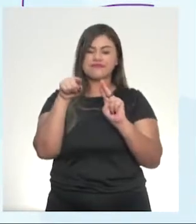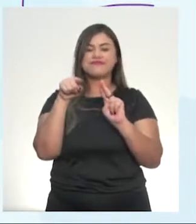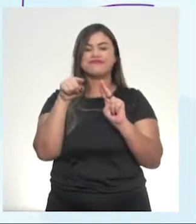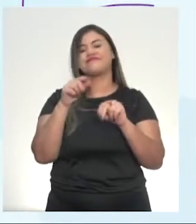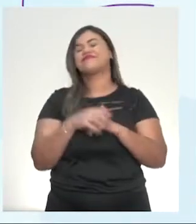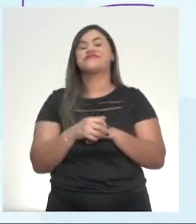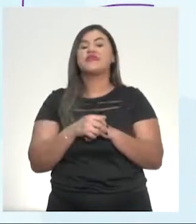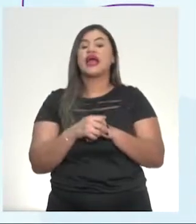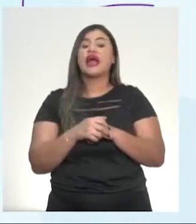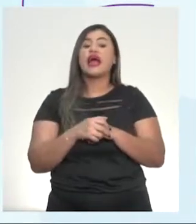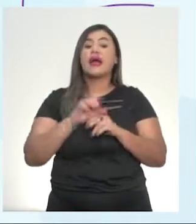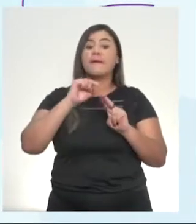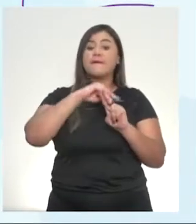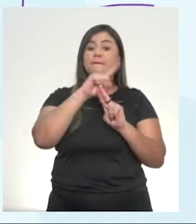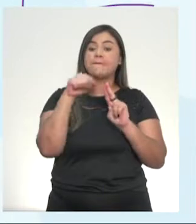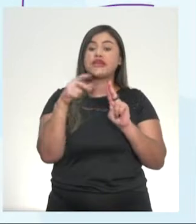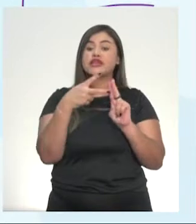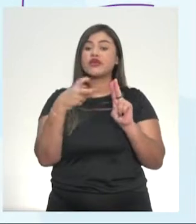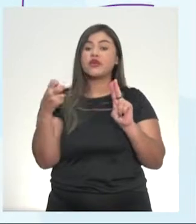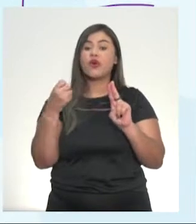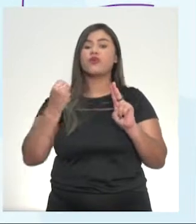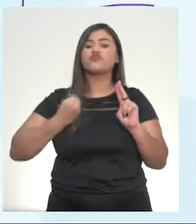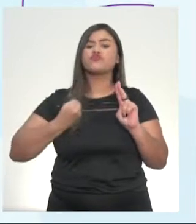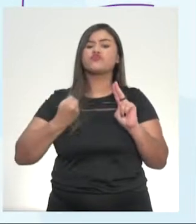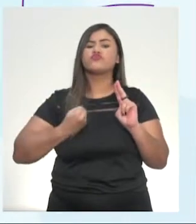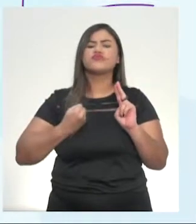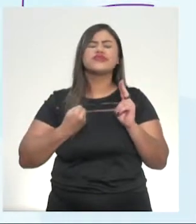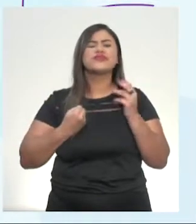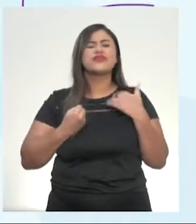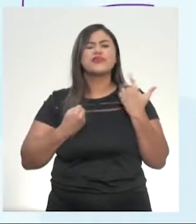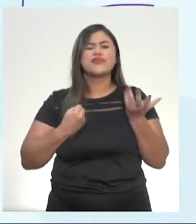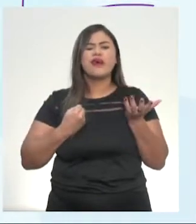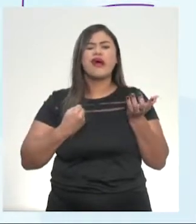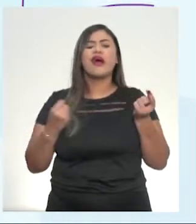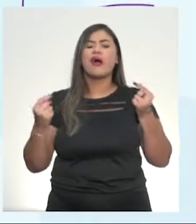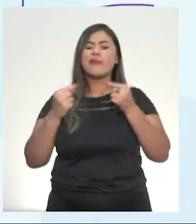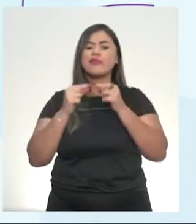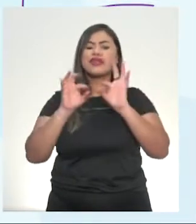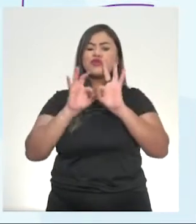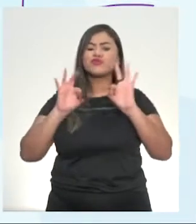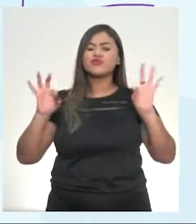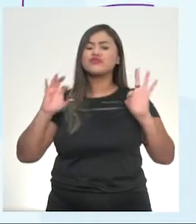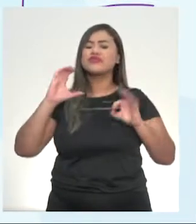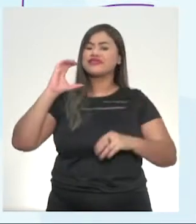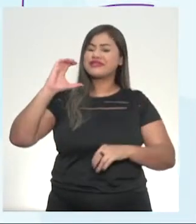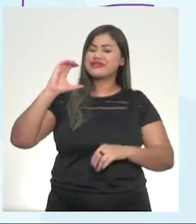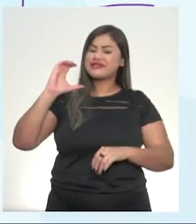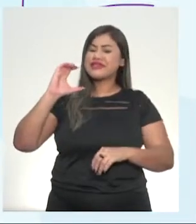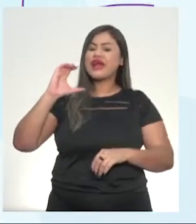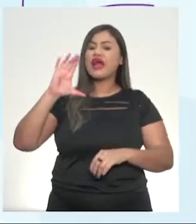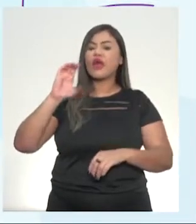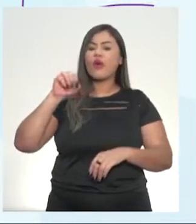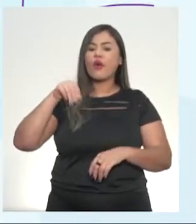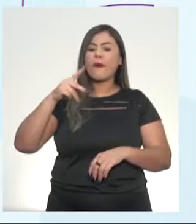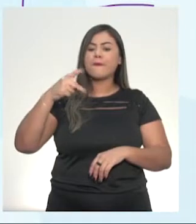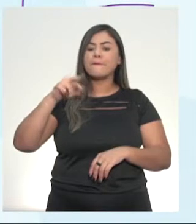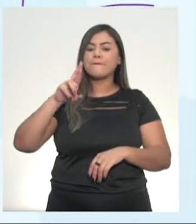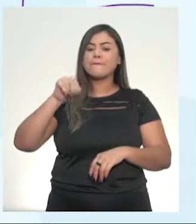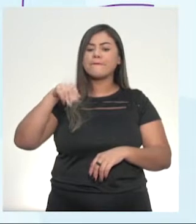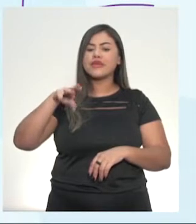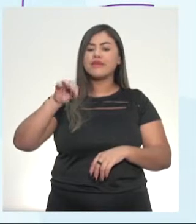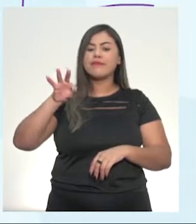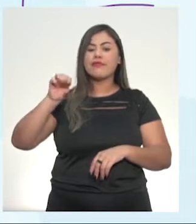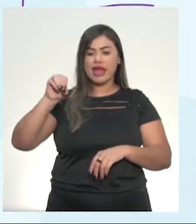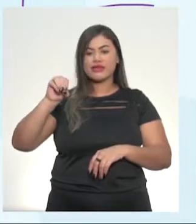igual. Grandeza 1. A primeira grandeza é o comprimento, porque o comprimento é diretamente